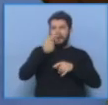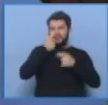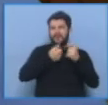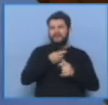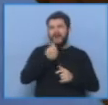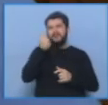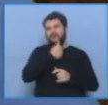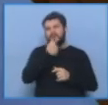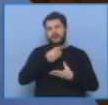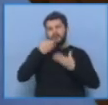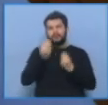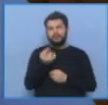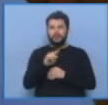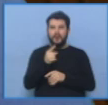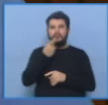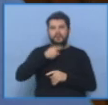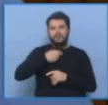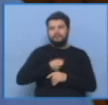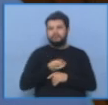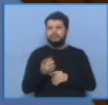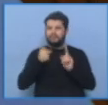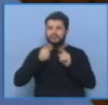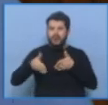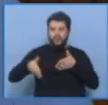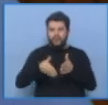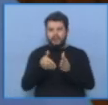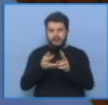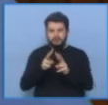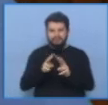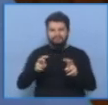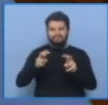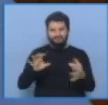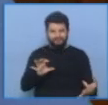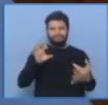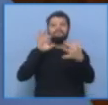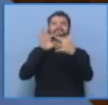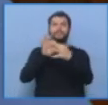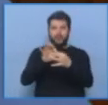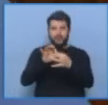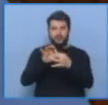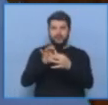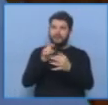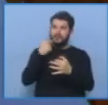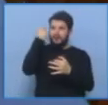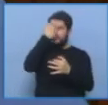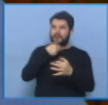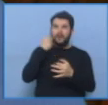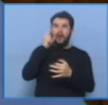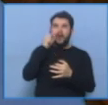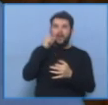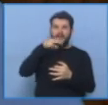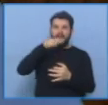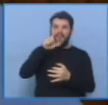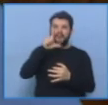sofreram injustiças foram muitas vezes elas que começaram o caminho para a reconciliação. Enfim, pensar só na figura de Nelson Mandela, não é?